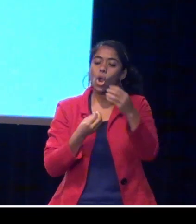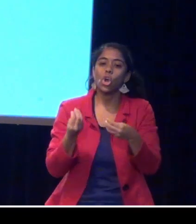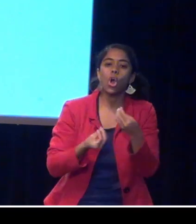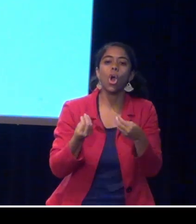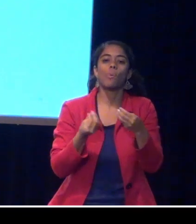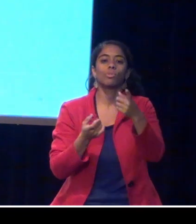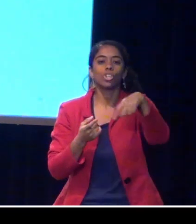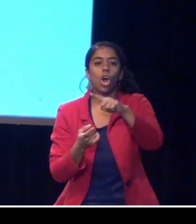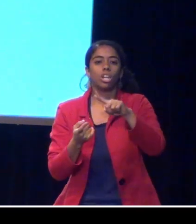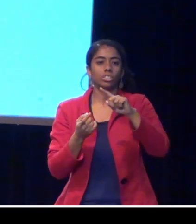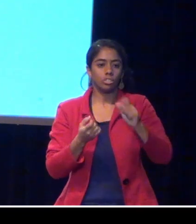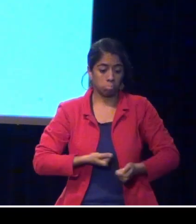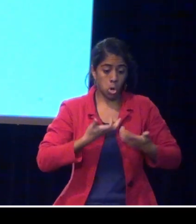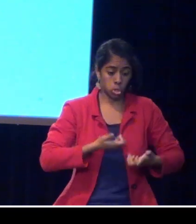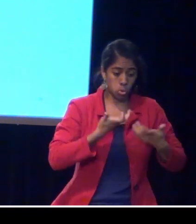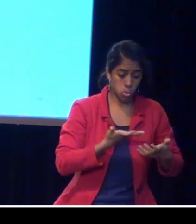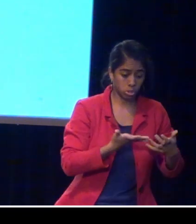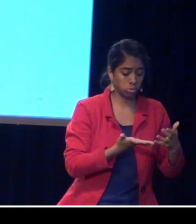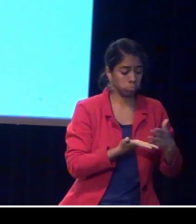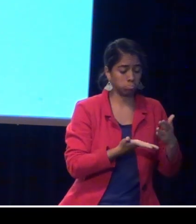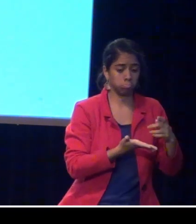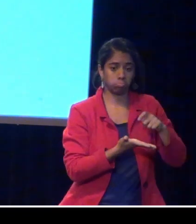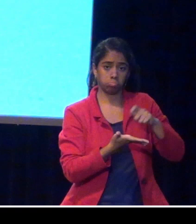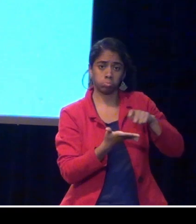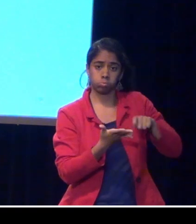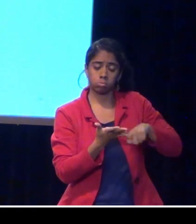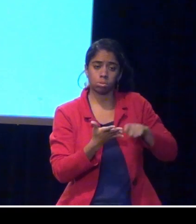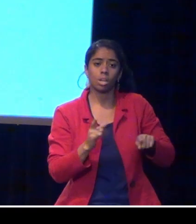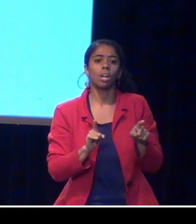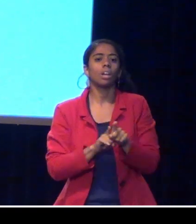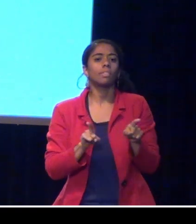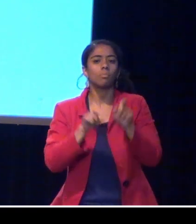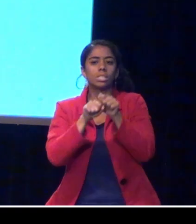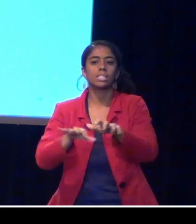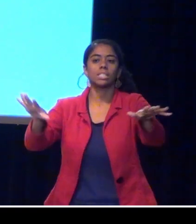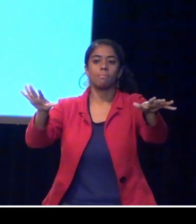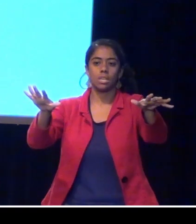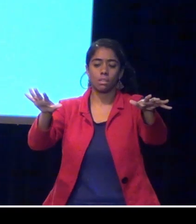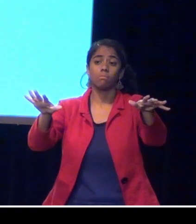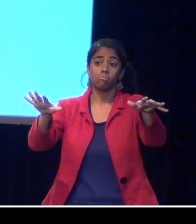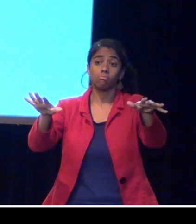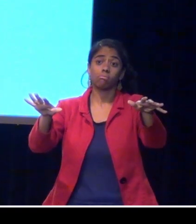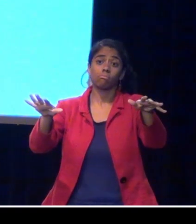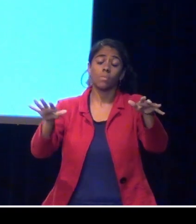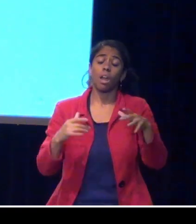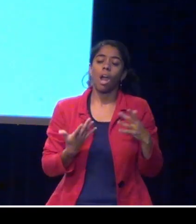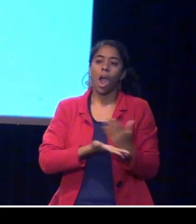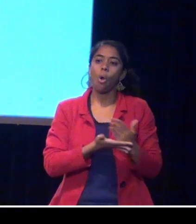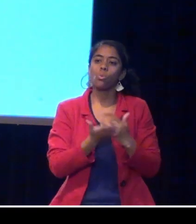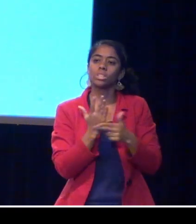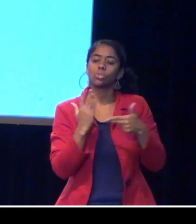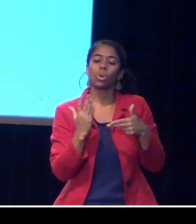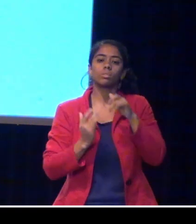a informação. Nós já tivemos várias revoluções, mas essa, para alguns autores, como, por exemplo,